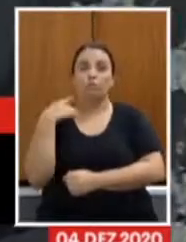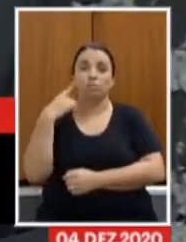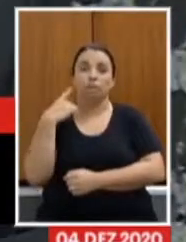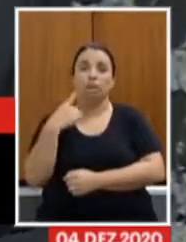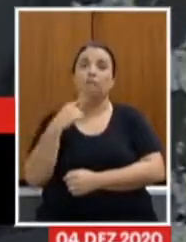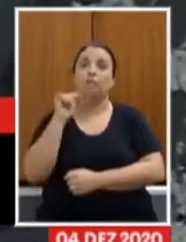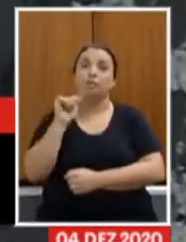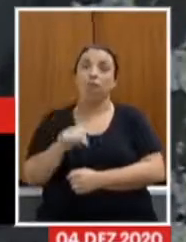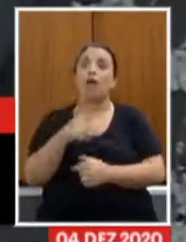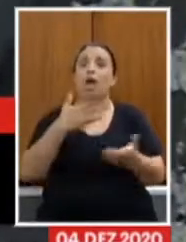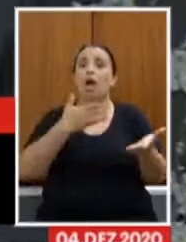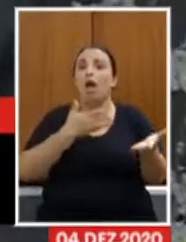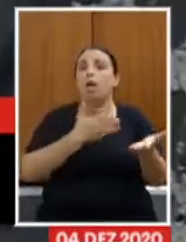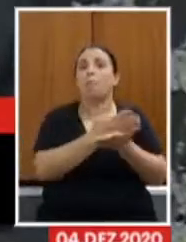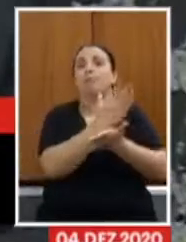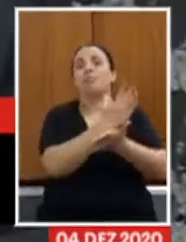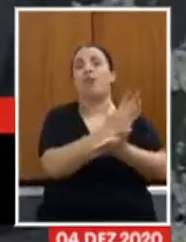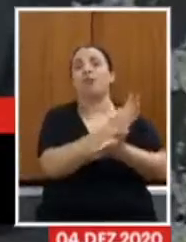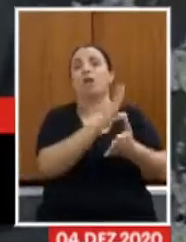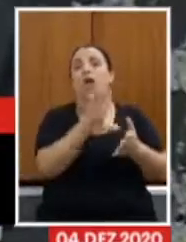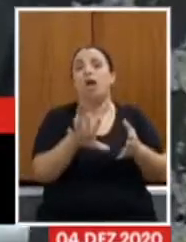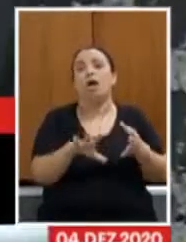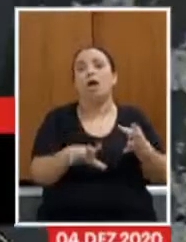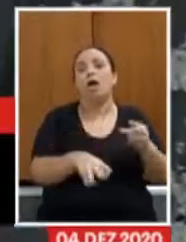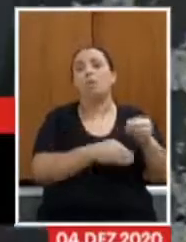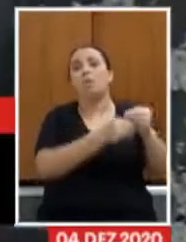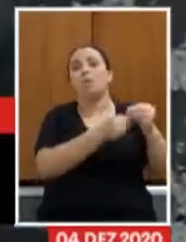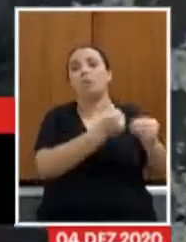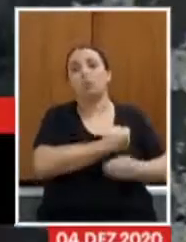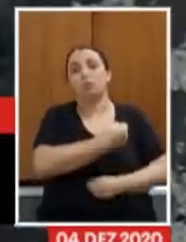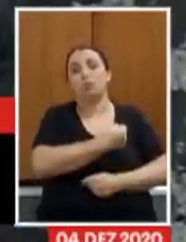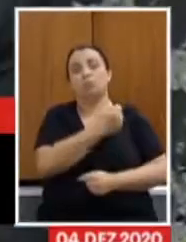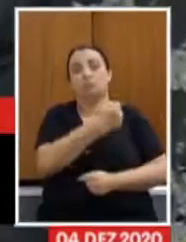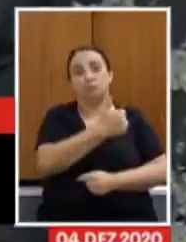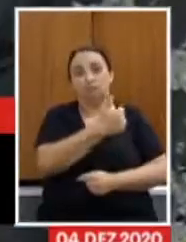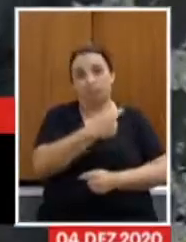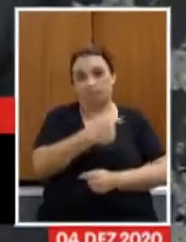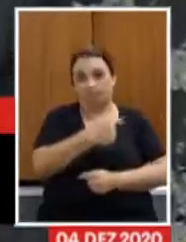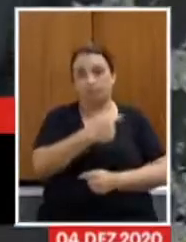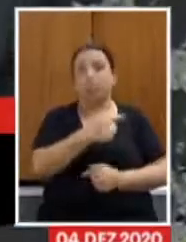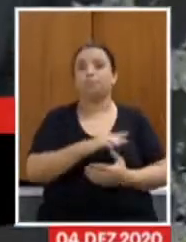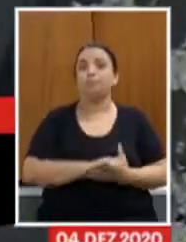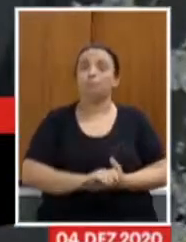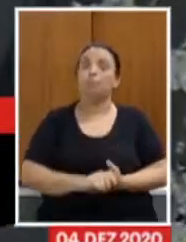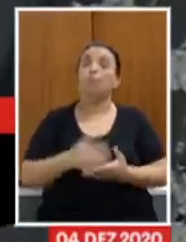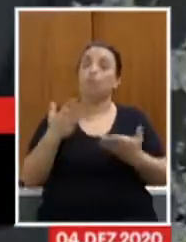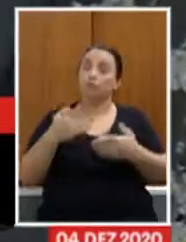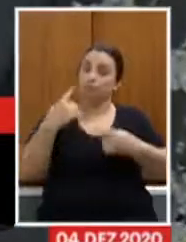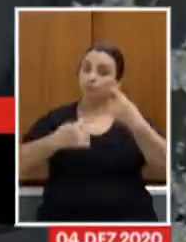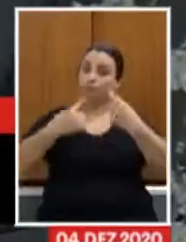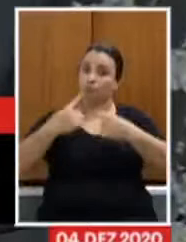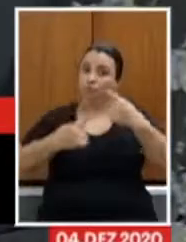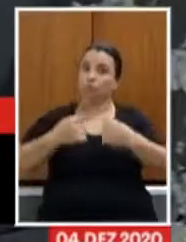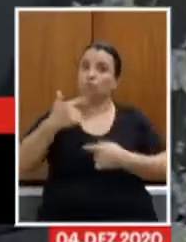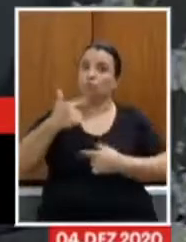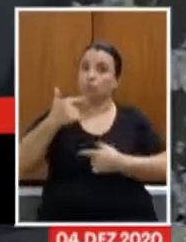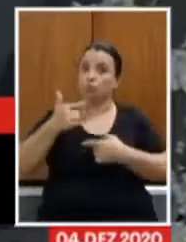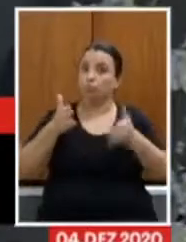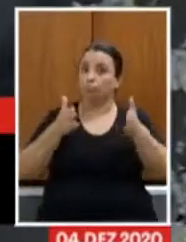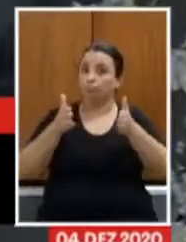está aprovada a emenda número 17. Discussão em segundo turno do projeto de lei